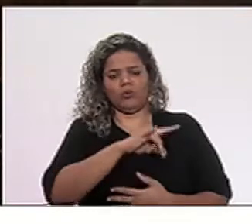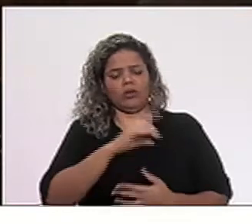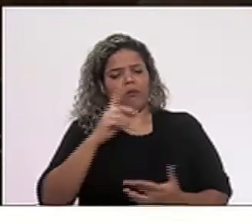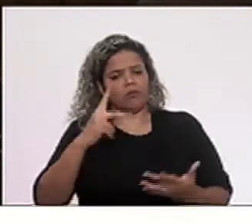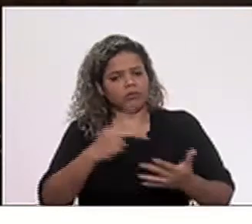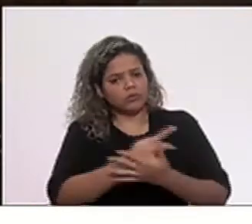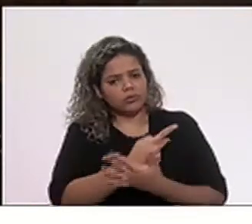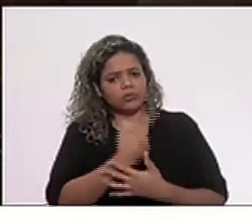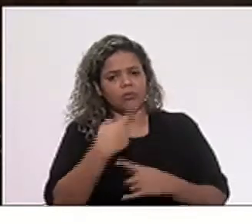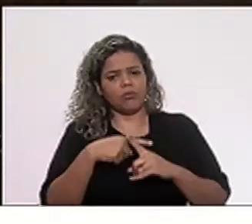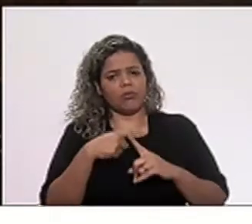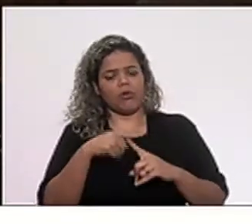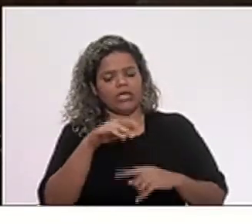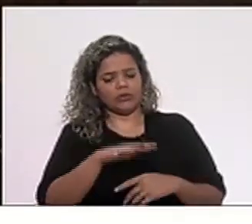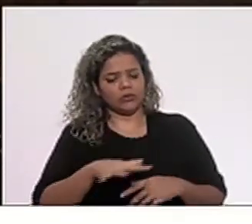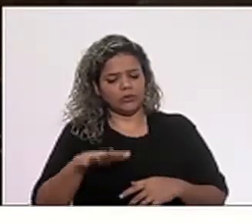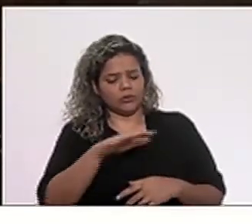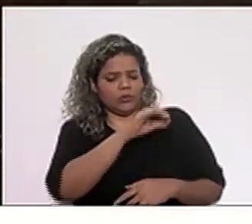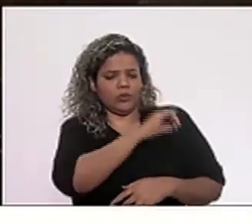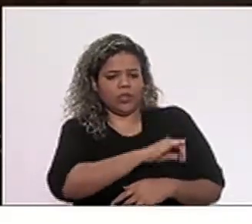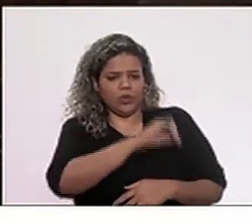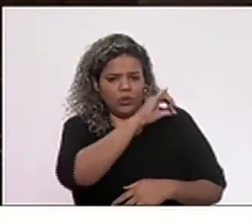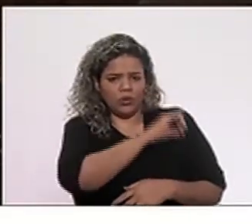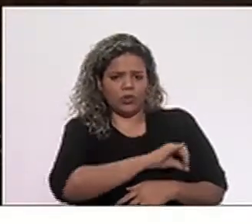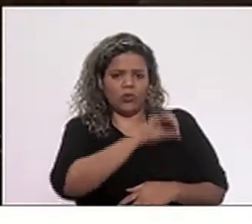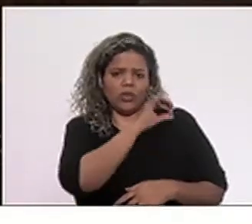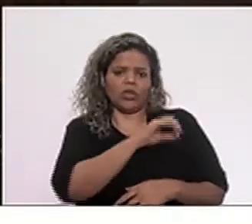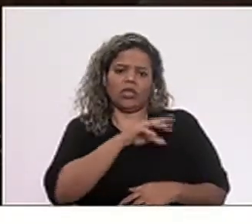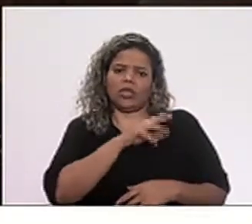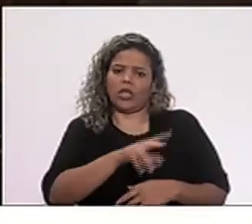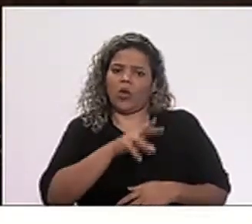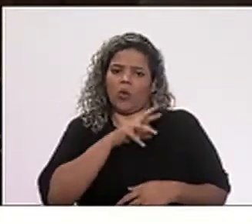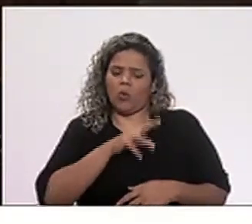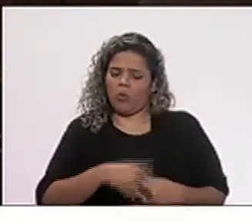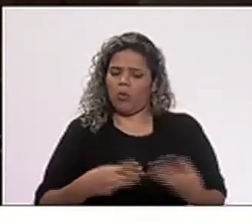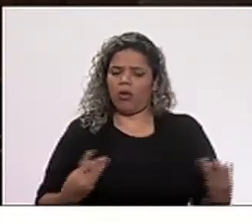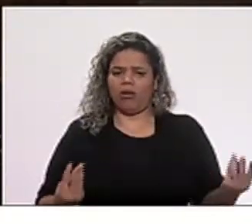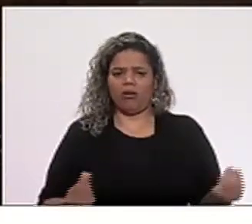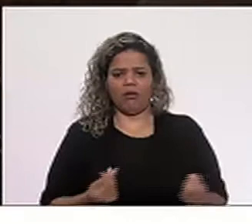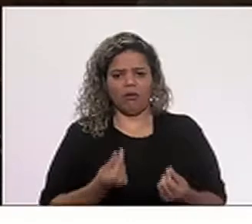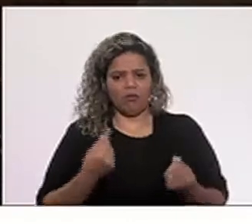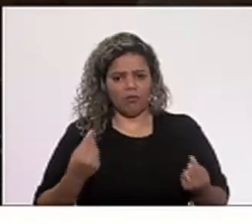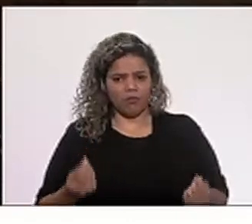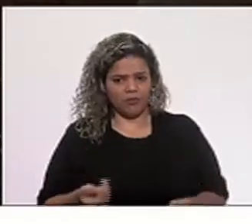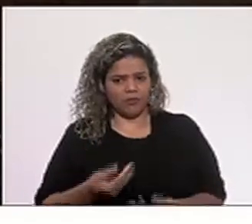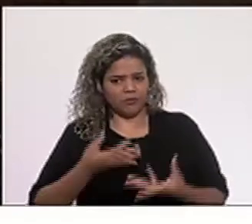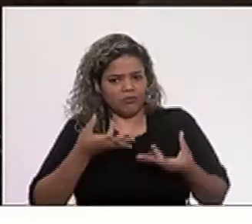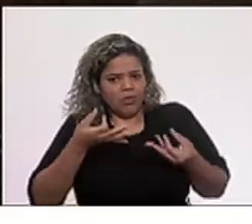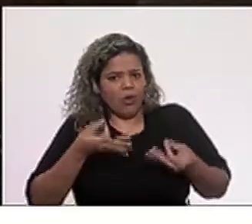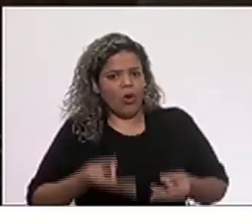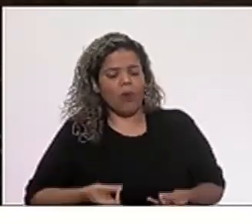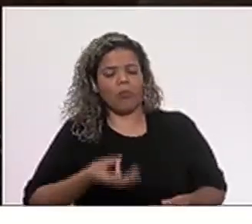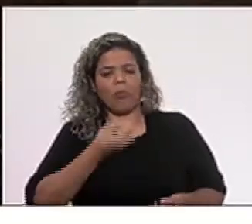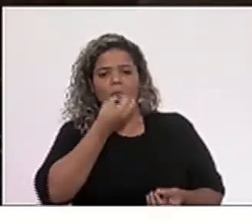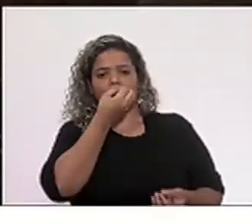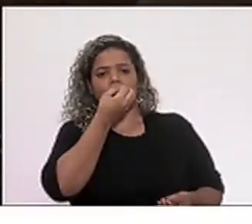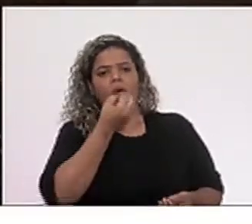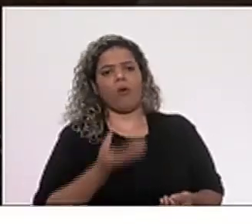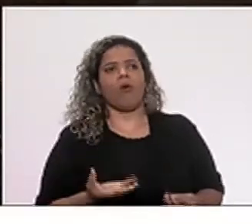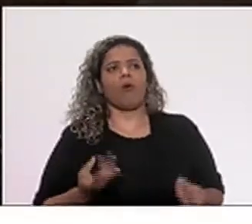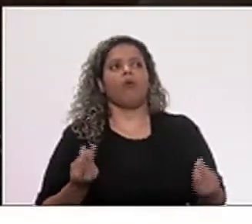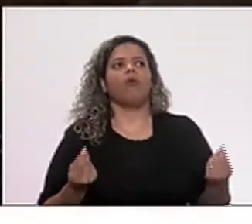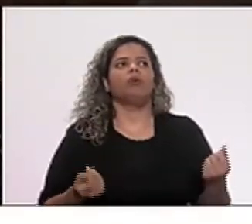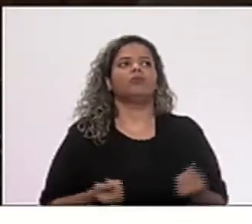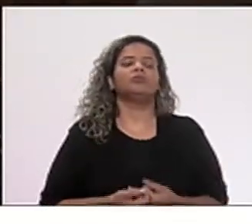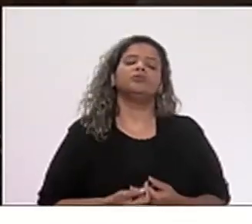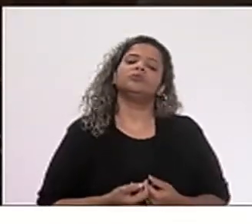a situação do Estado do Rio de Janeiro não é de forma alguma, como vez por outra,